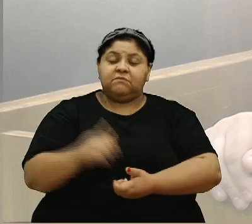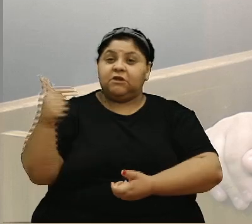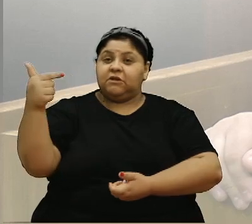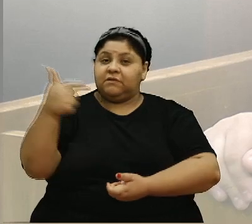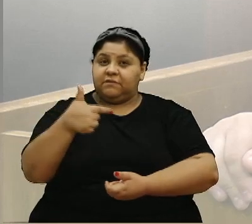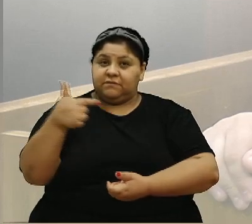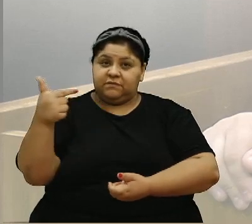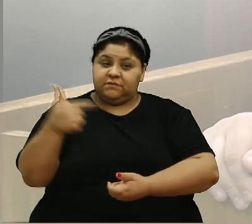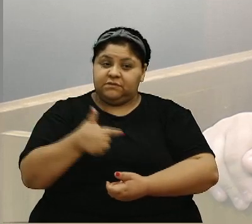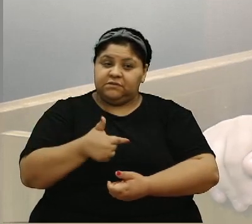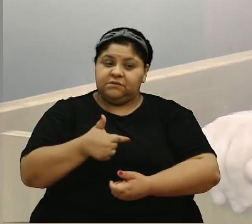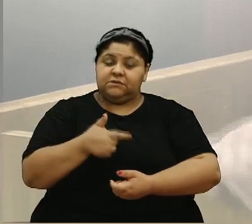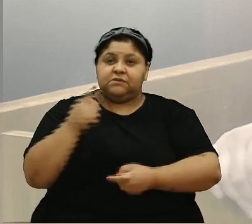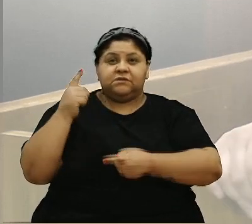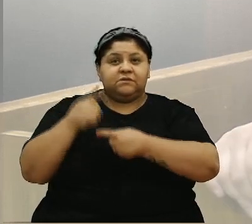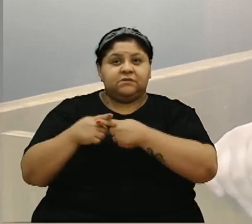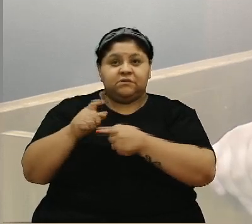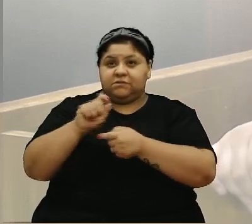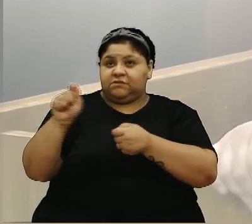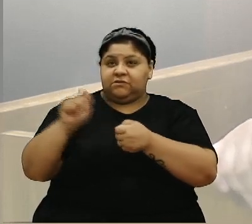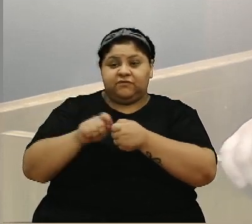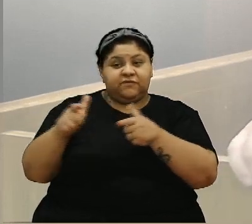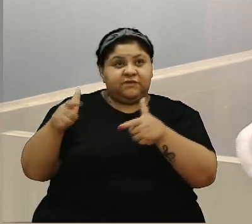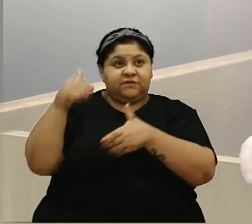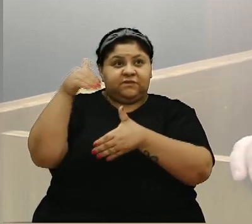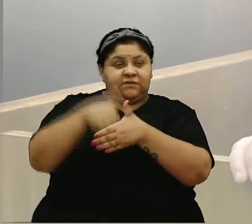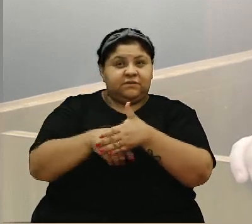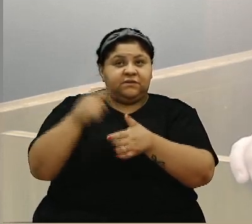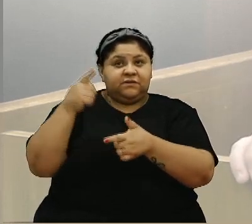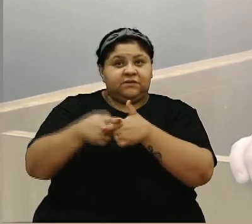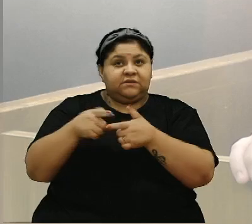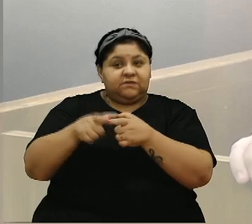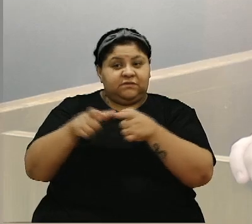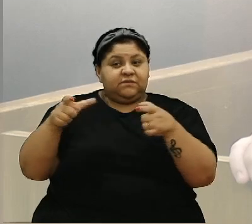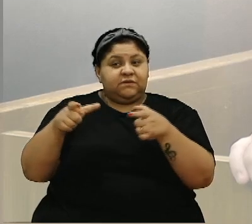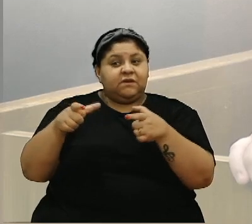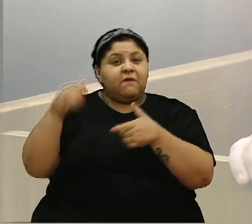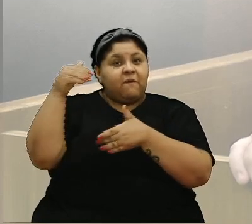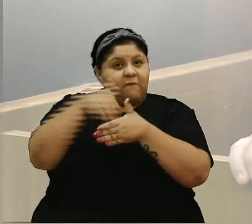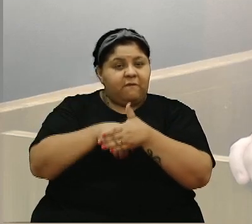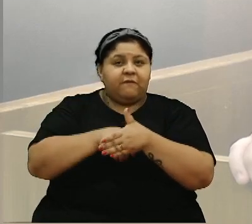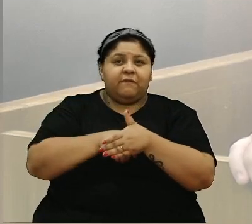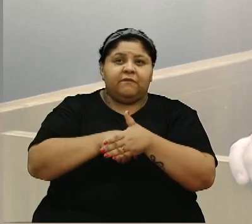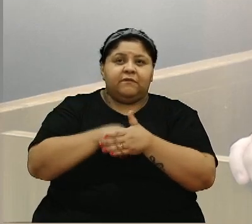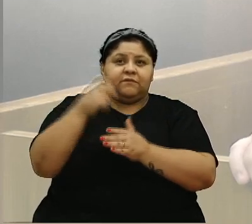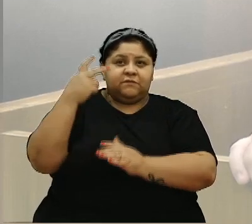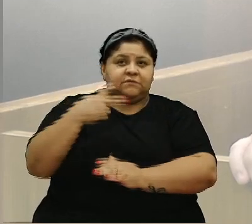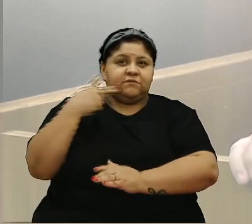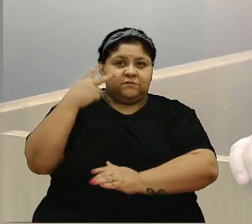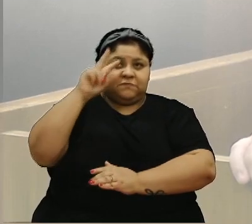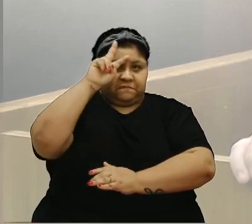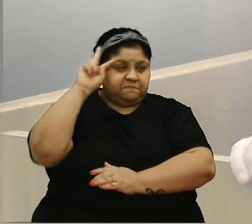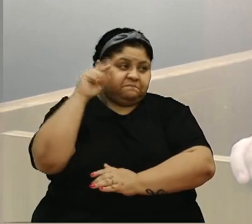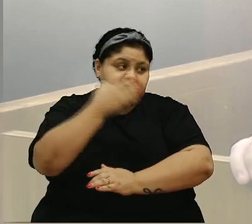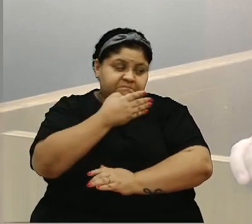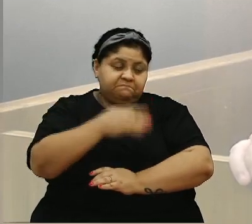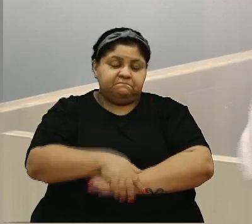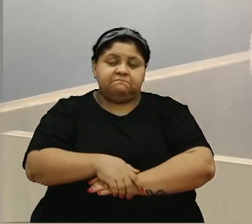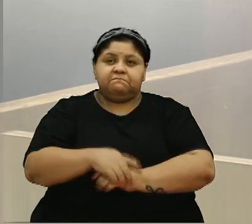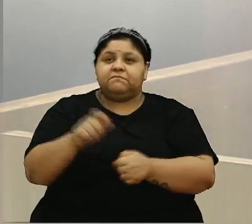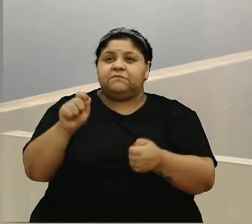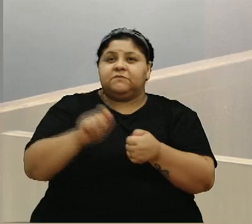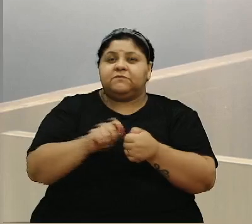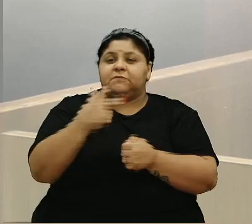Segundo, porque ele não fez maioria de votos, porque quando se faz maioria de votos, vereador Velocino Ex, se faz que